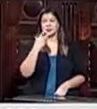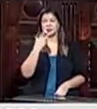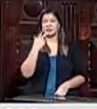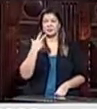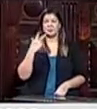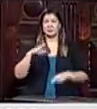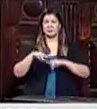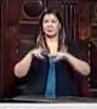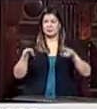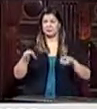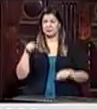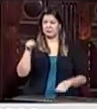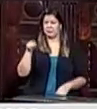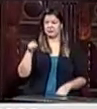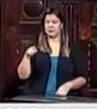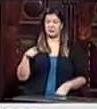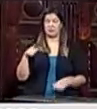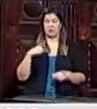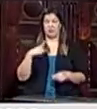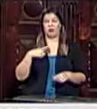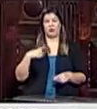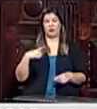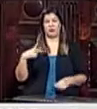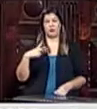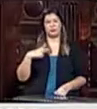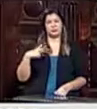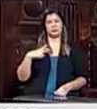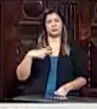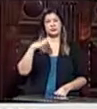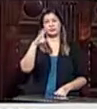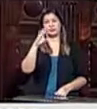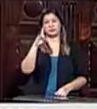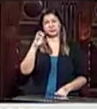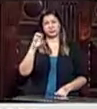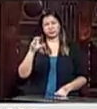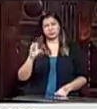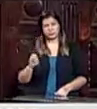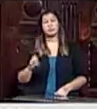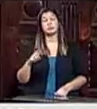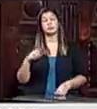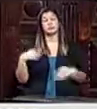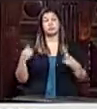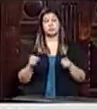que possibilita a privatização da SEDAI. Temos que dizer